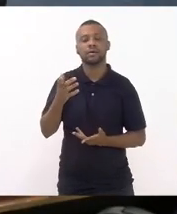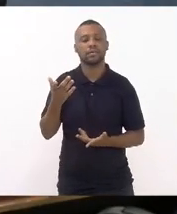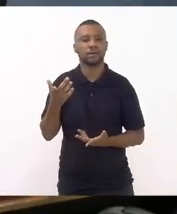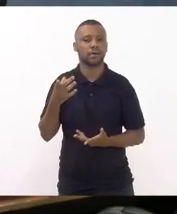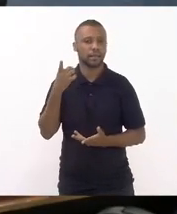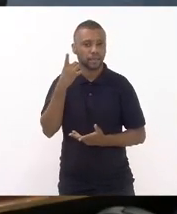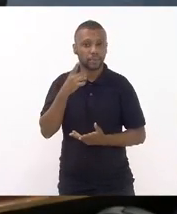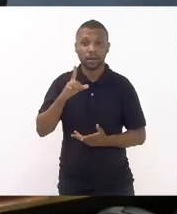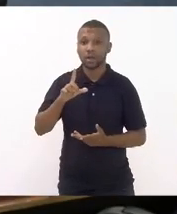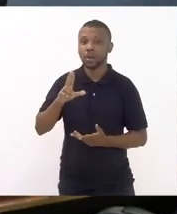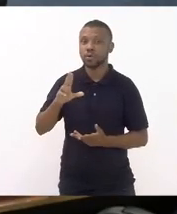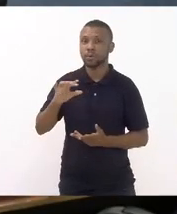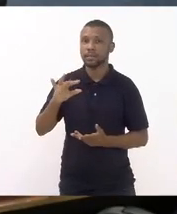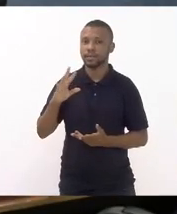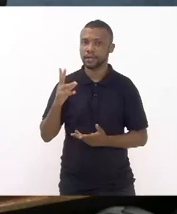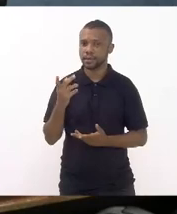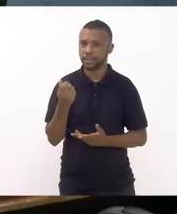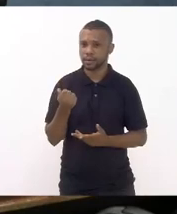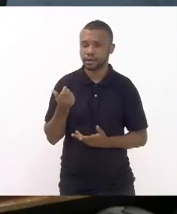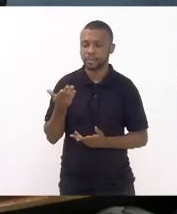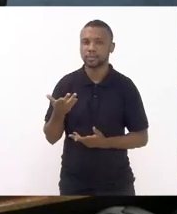Deputada Lucinha.